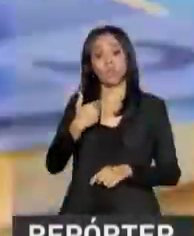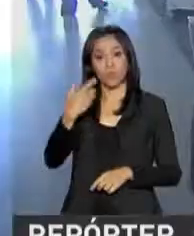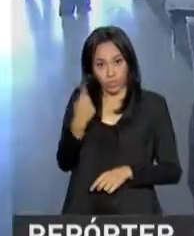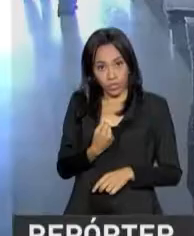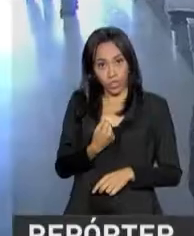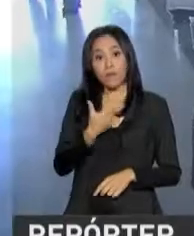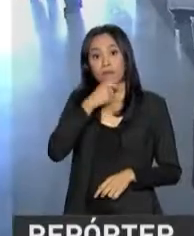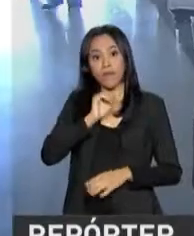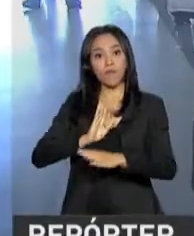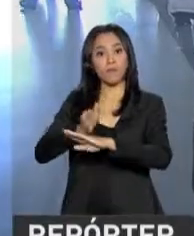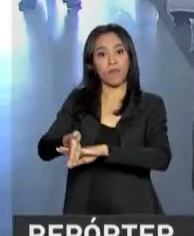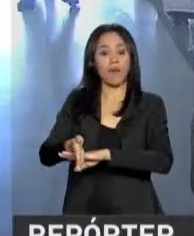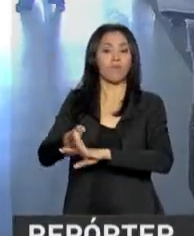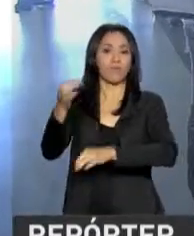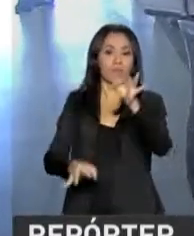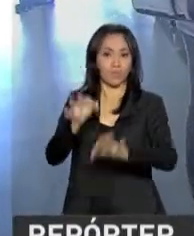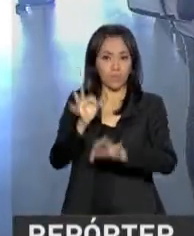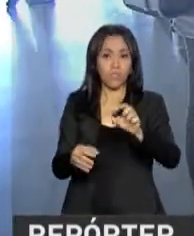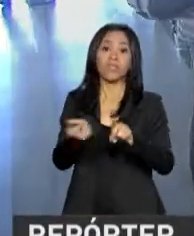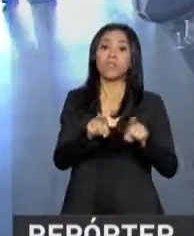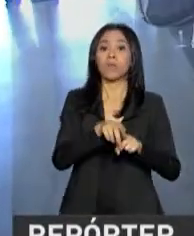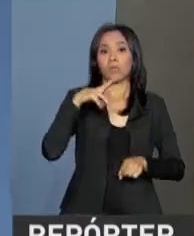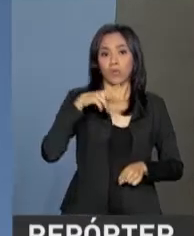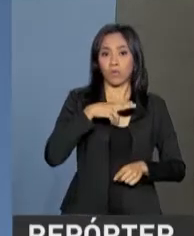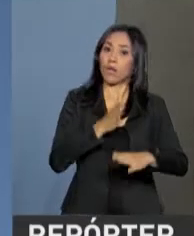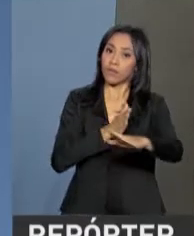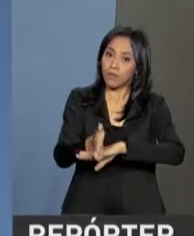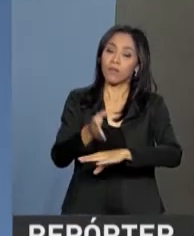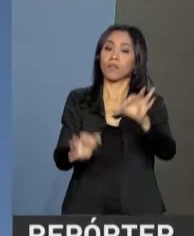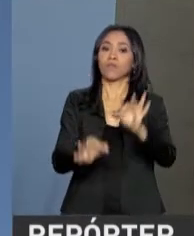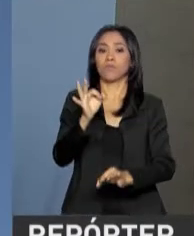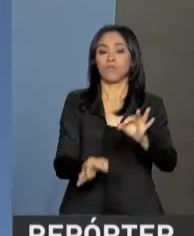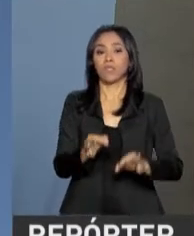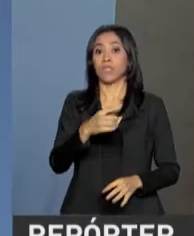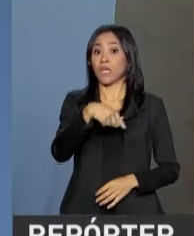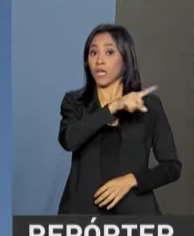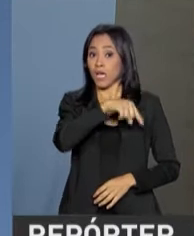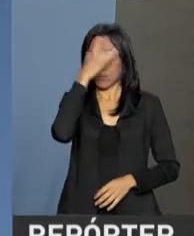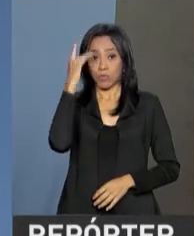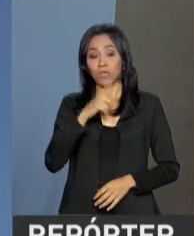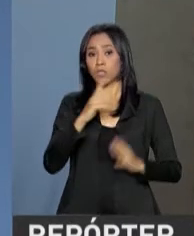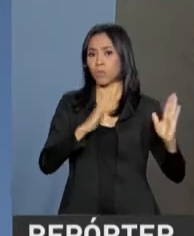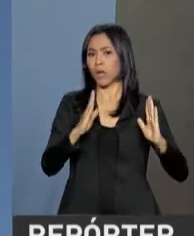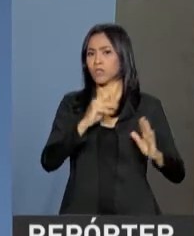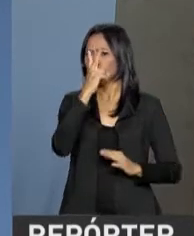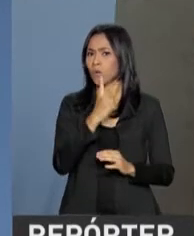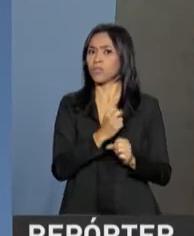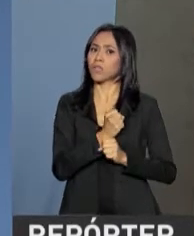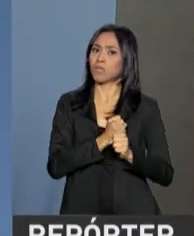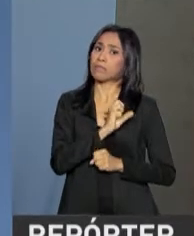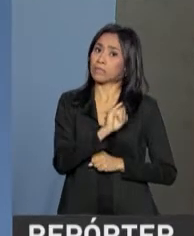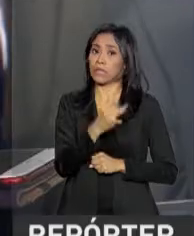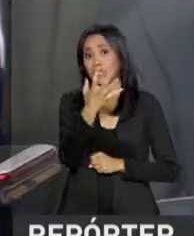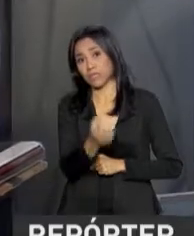em ações coletivas e individuais o poupador terá dois anos para decidir se aceita